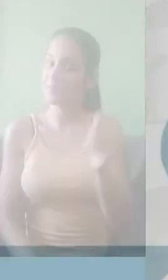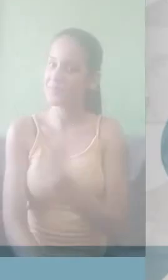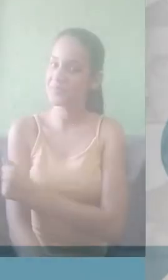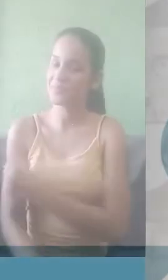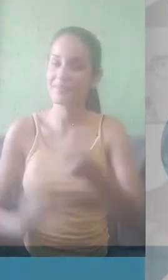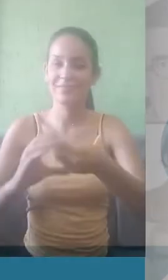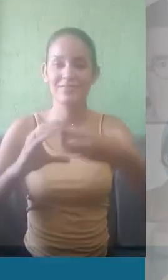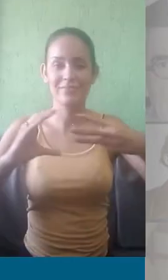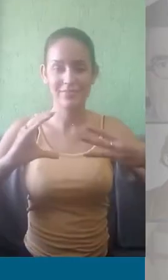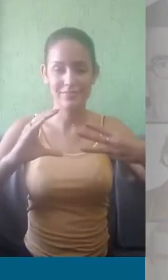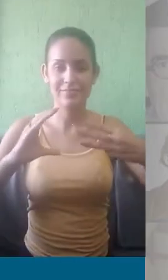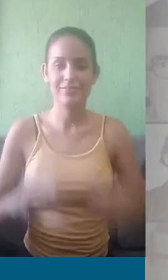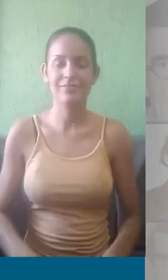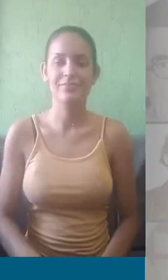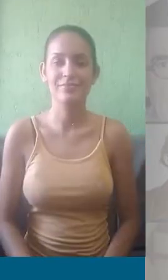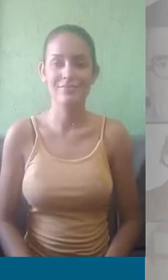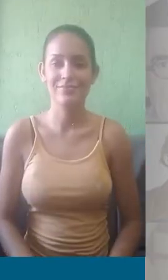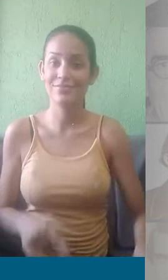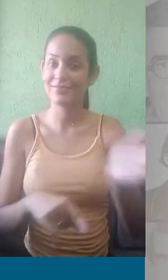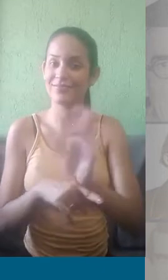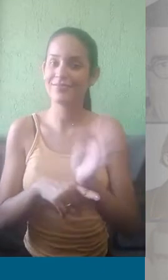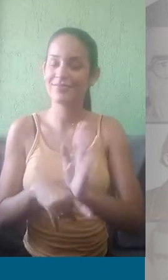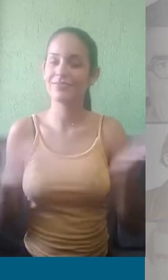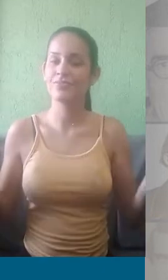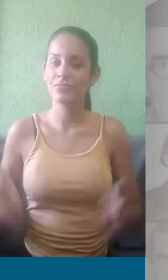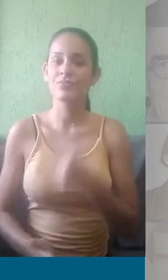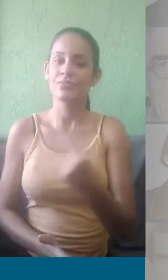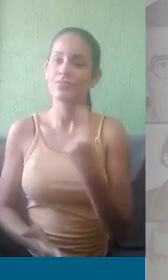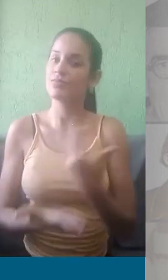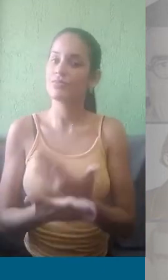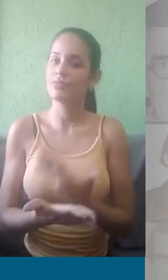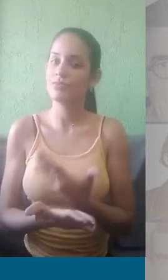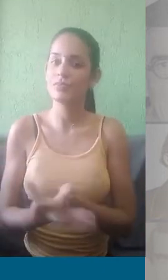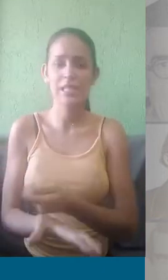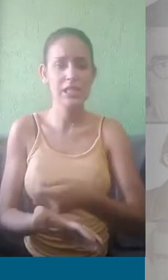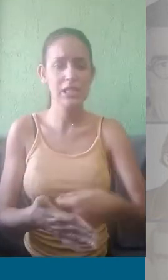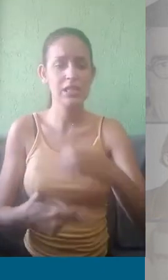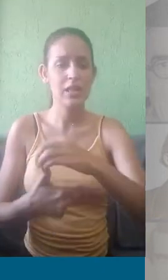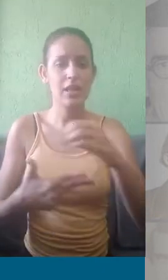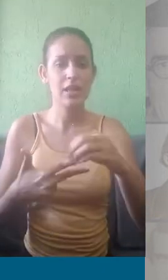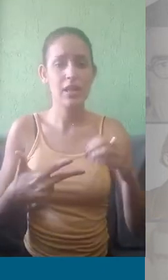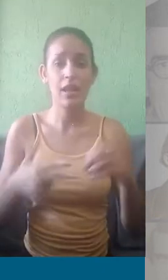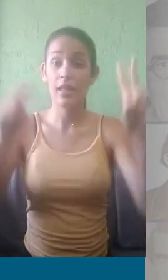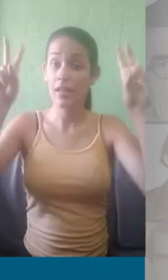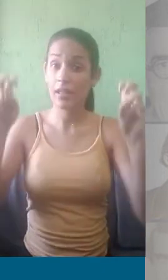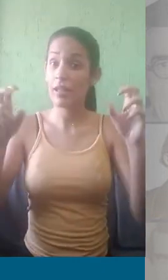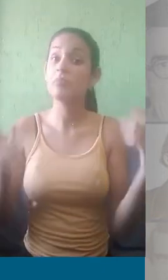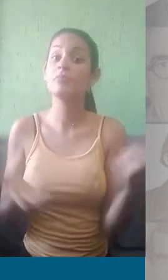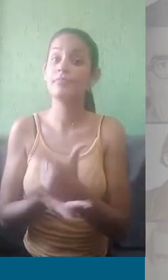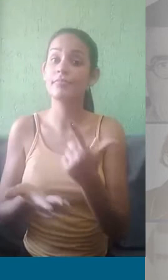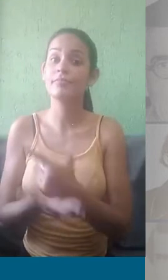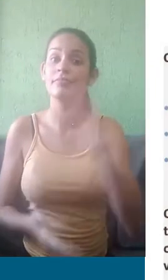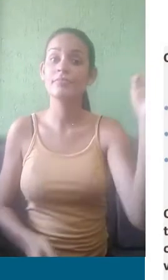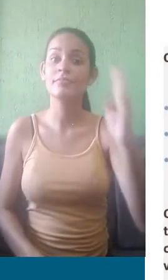Olá alunos do pré-vestibular social, este vídeo é um estudo de questões do Enem sobre literatura brasileira.